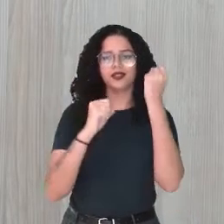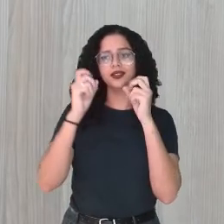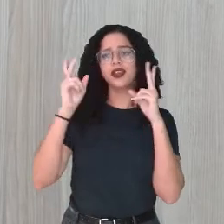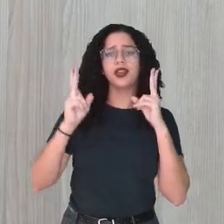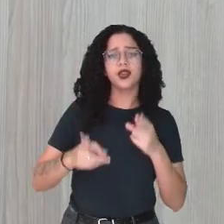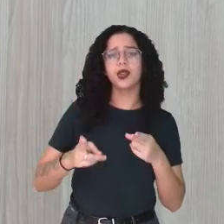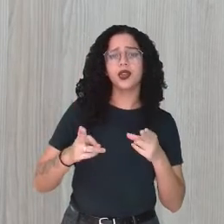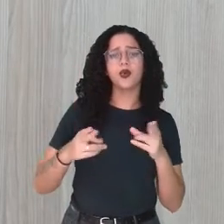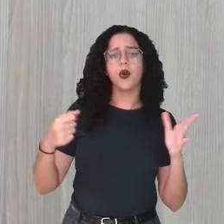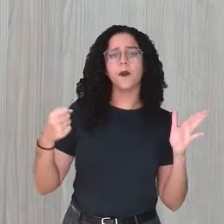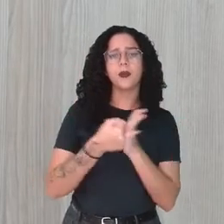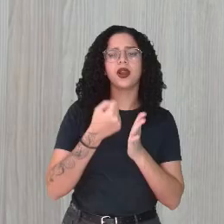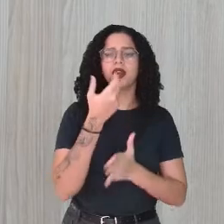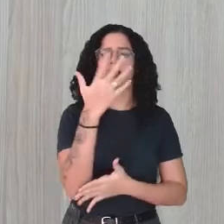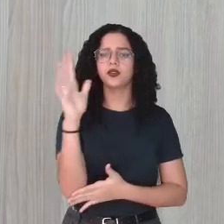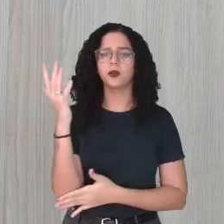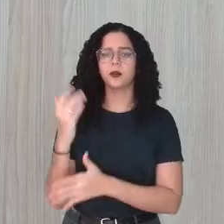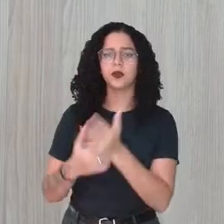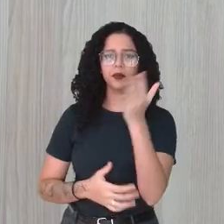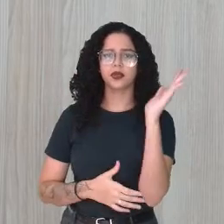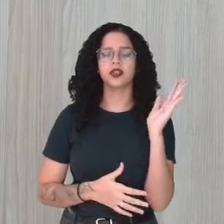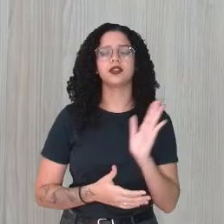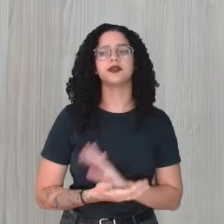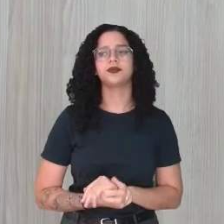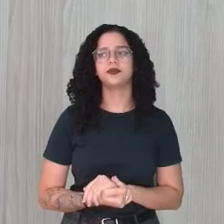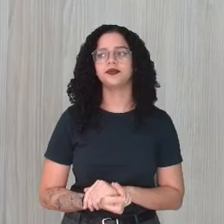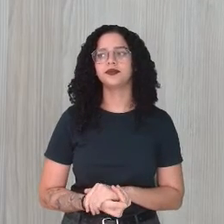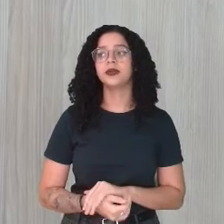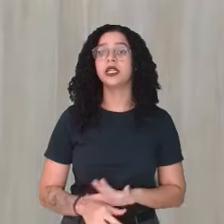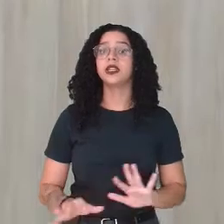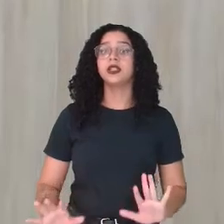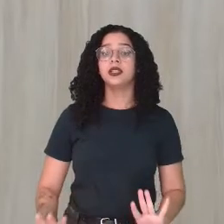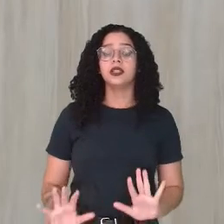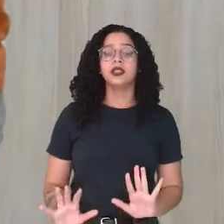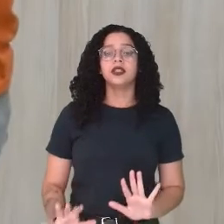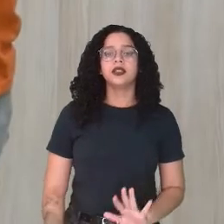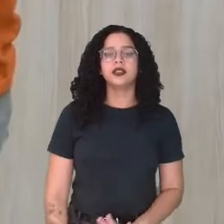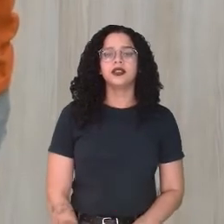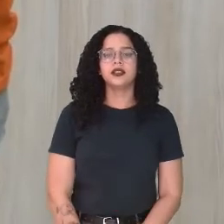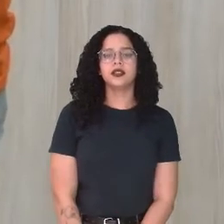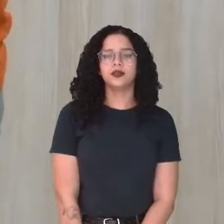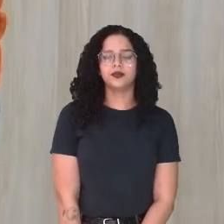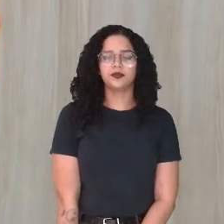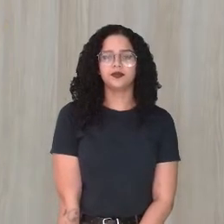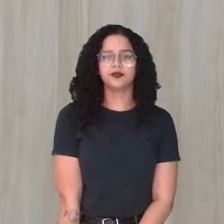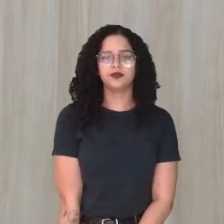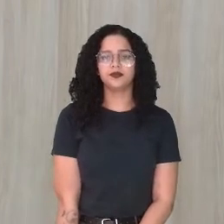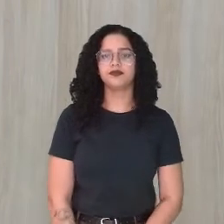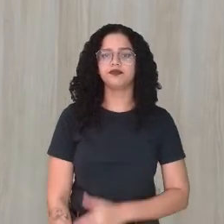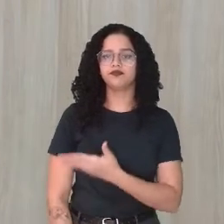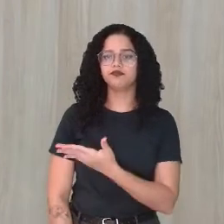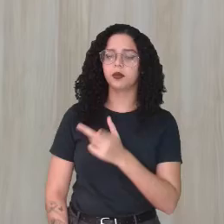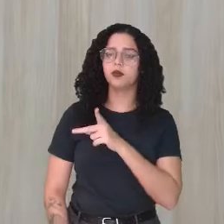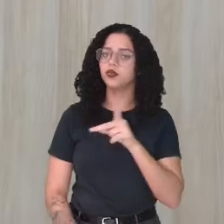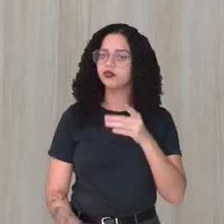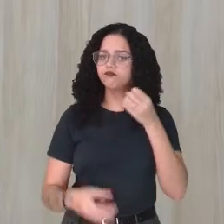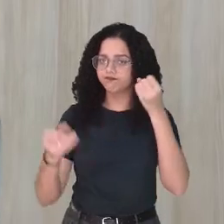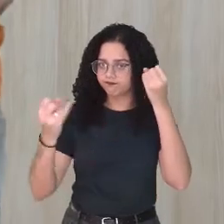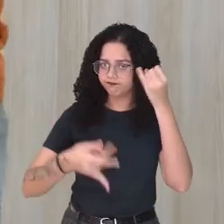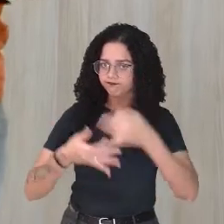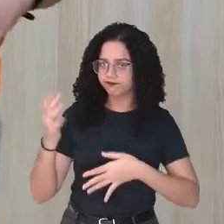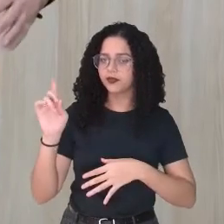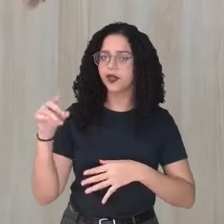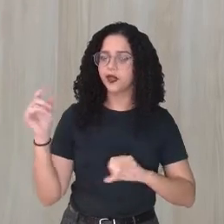como o impacto com o meio ambiente. Sim. Então, a gente tem que levar em consideração aí o que a professora coloca, né, que